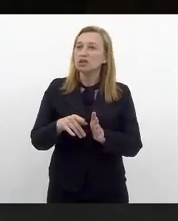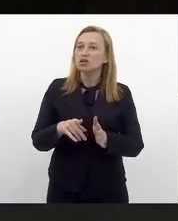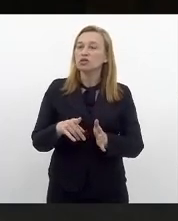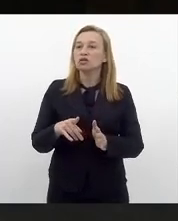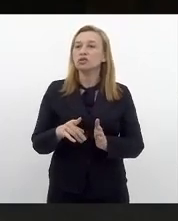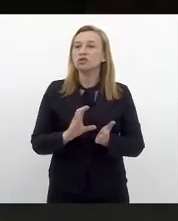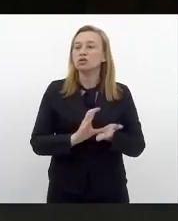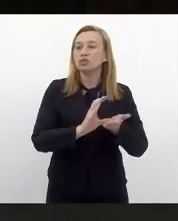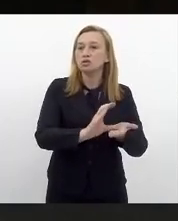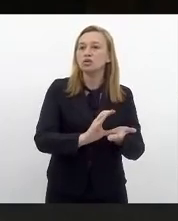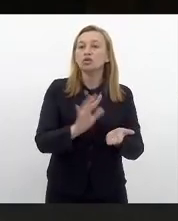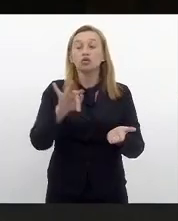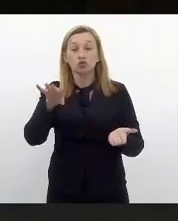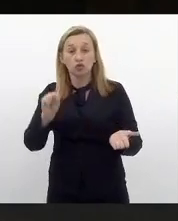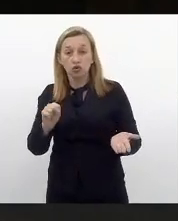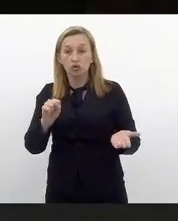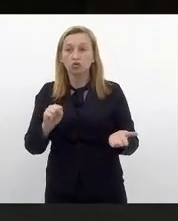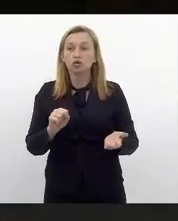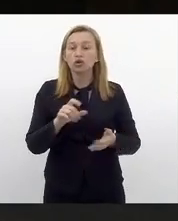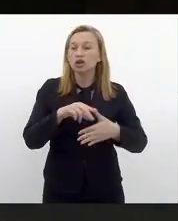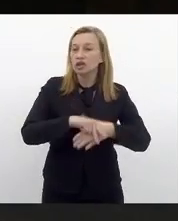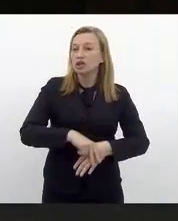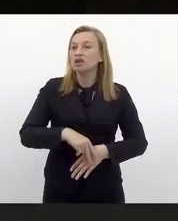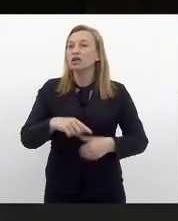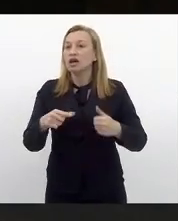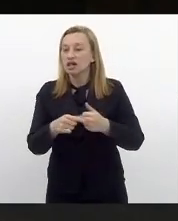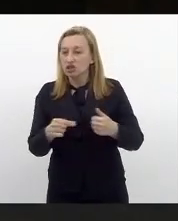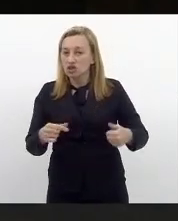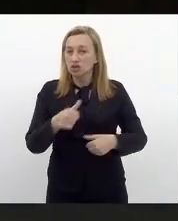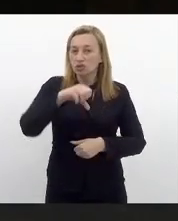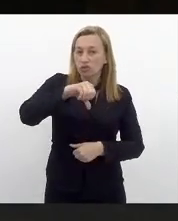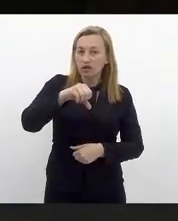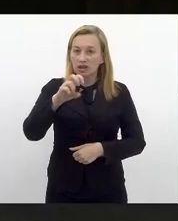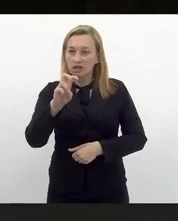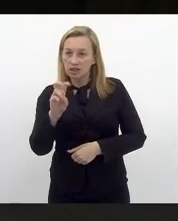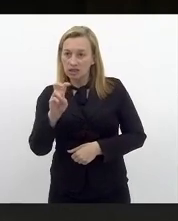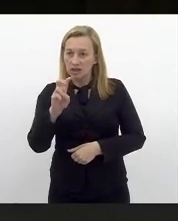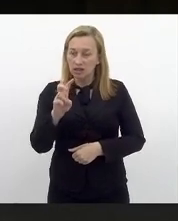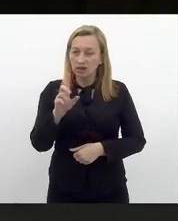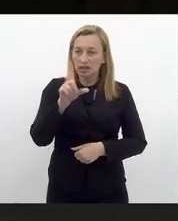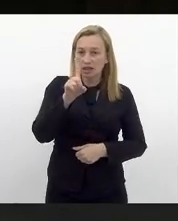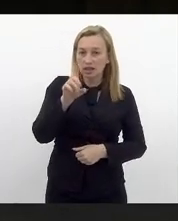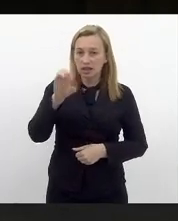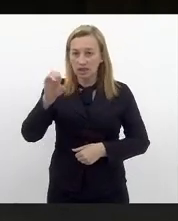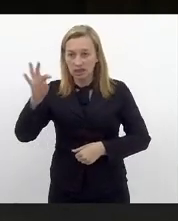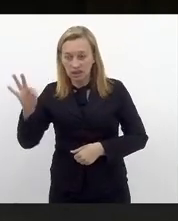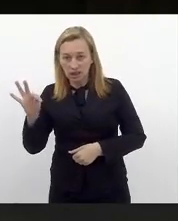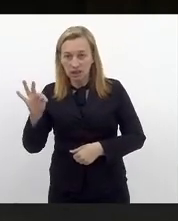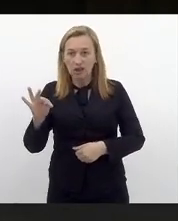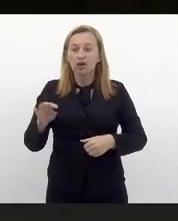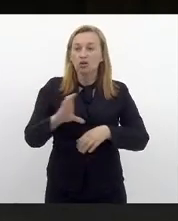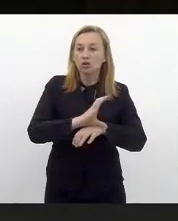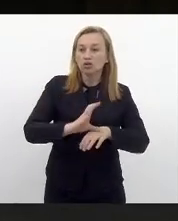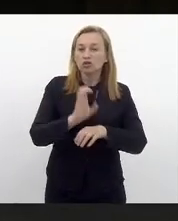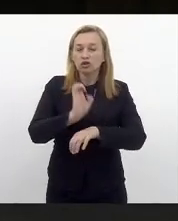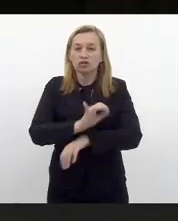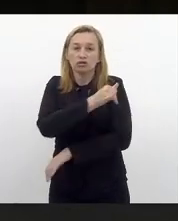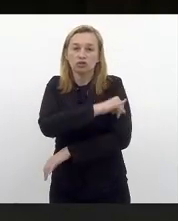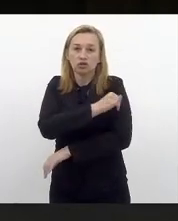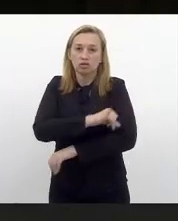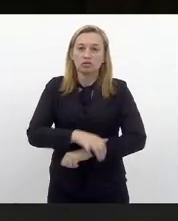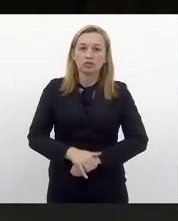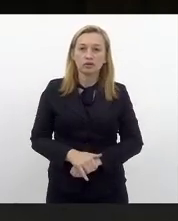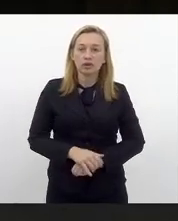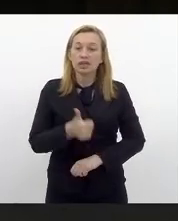recursos oriundos dos Fundos elencados nos incisos do artigo 95 da adct da Constituição do Estado do Rio de